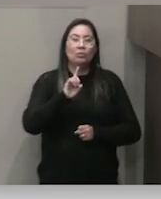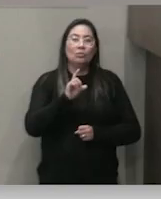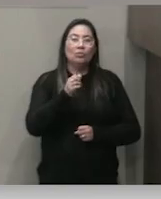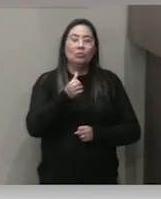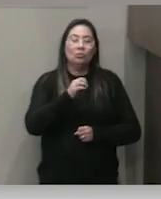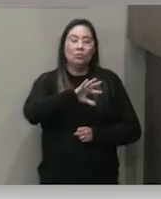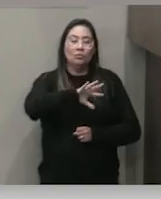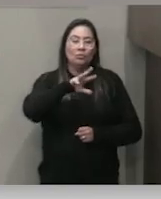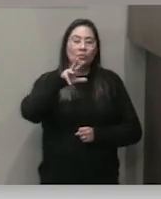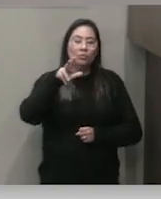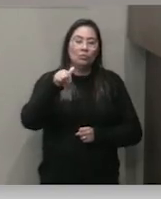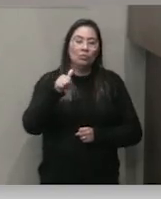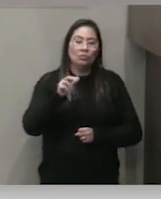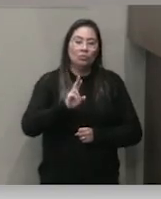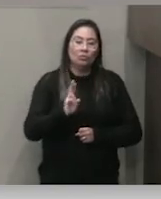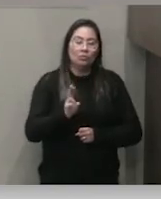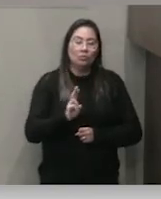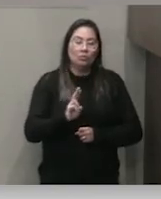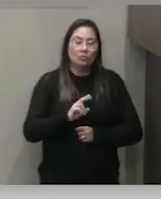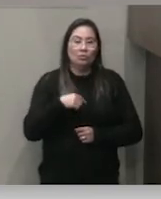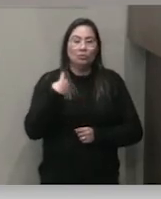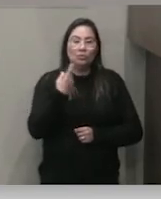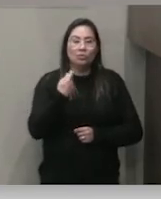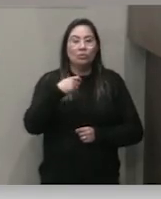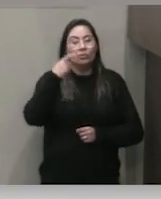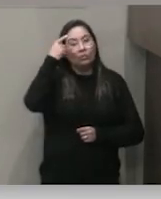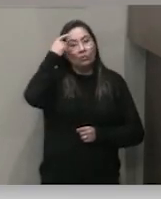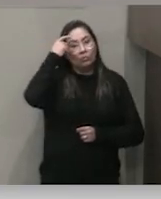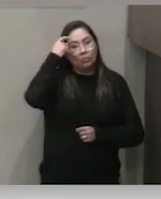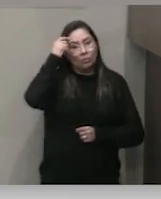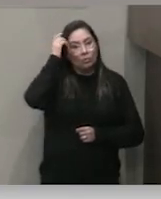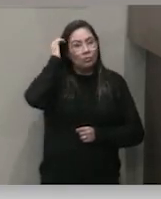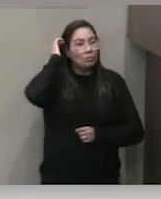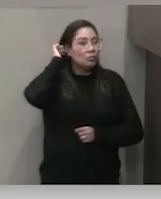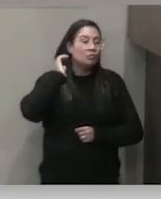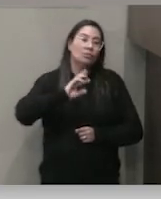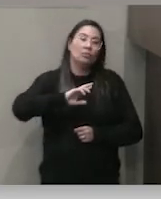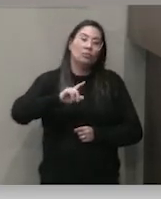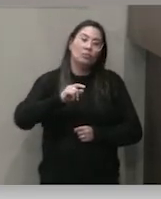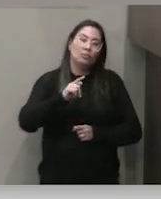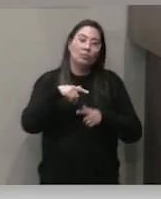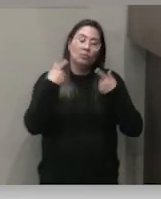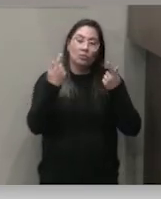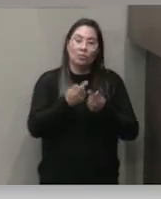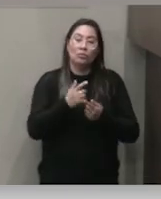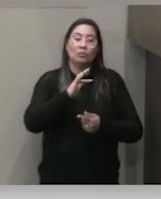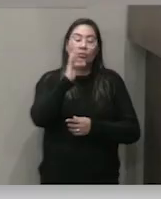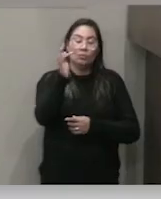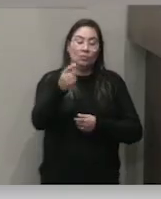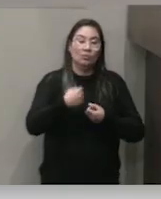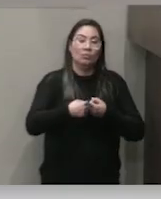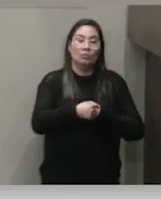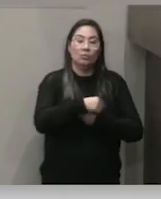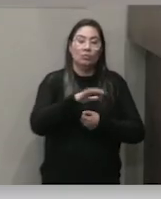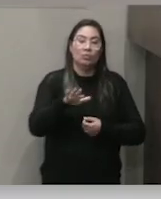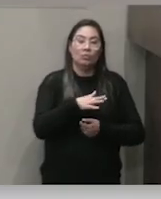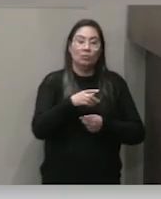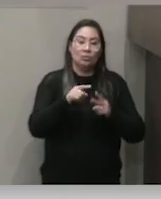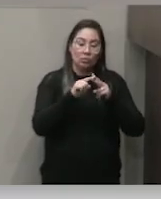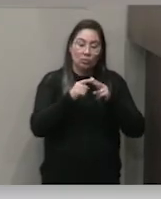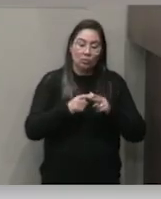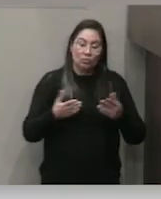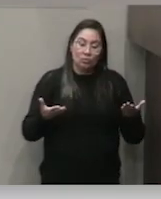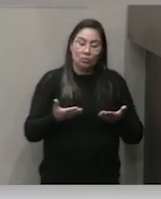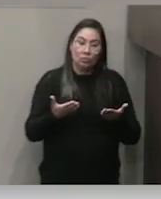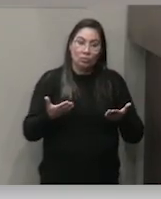16 milhões de reais. Então, nós temos que pensar isso, não é nem para essa gestão, é para o futuro da cidade. Talvez seja melhor alguns ajustes agora,